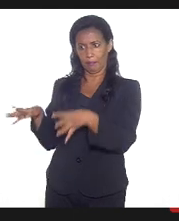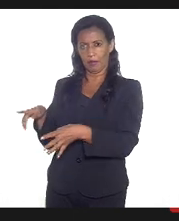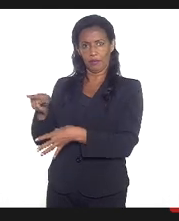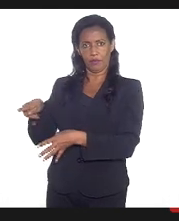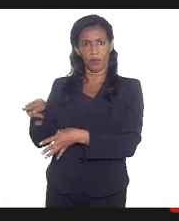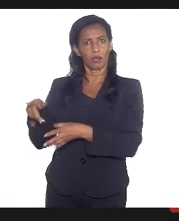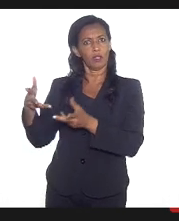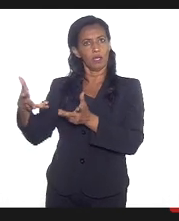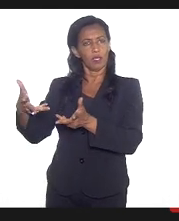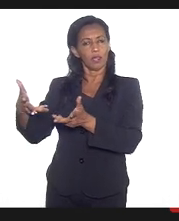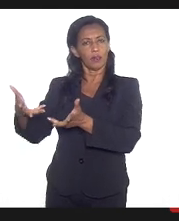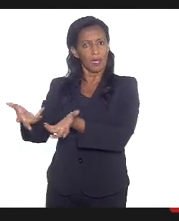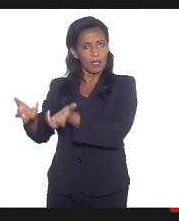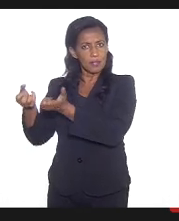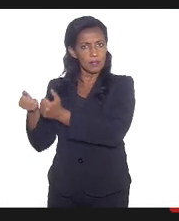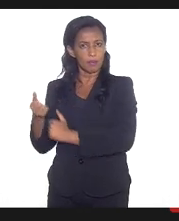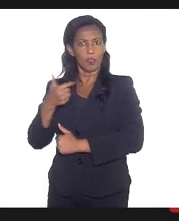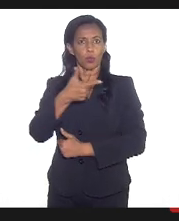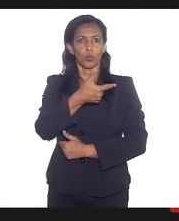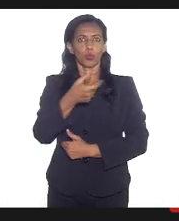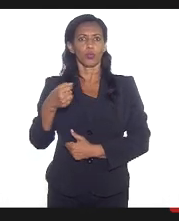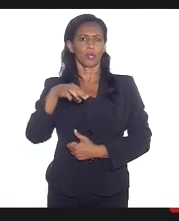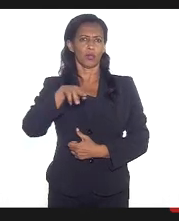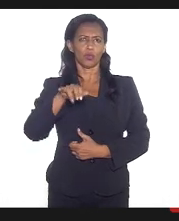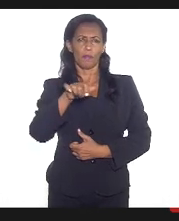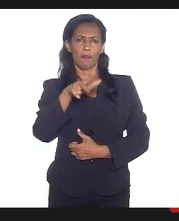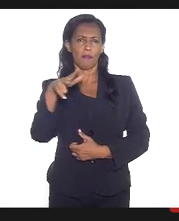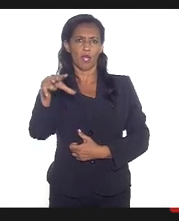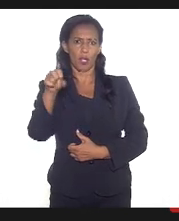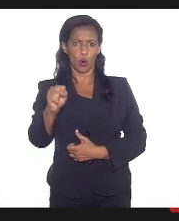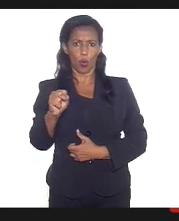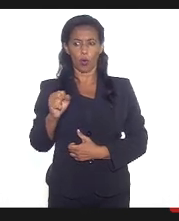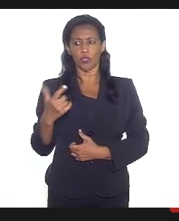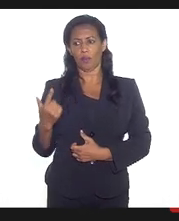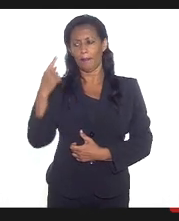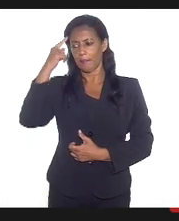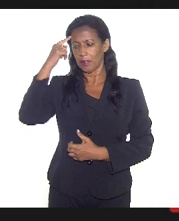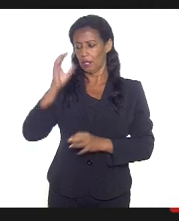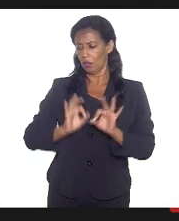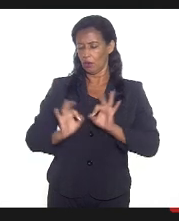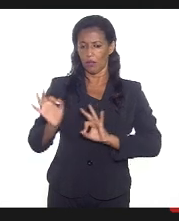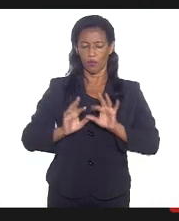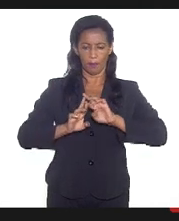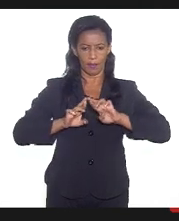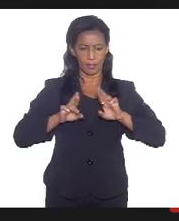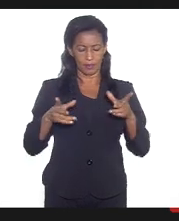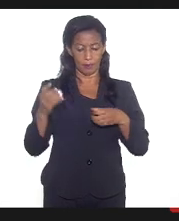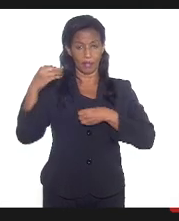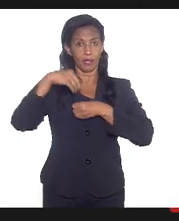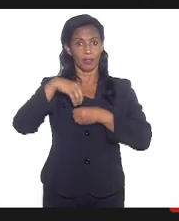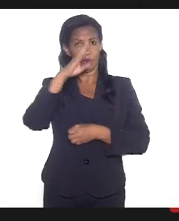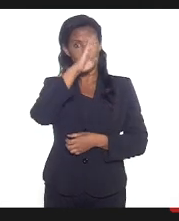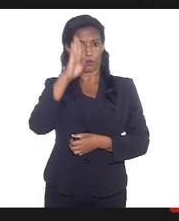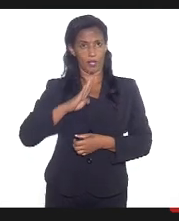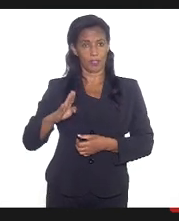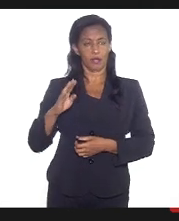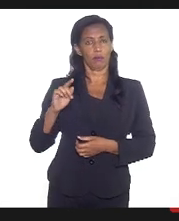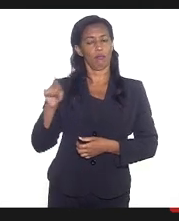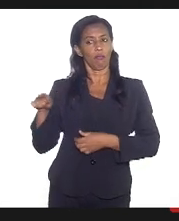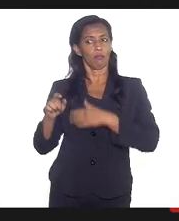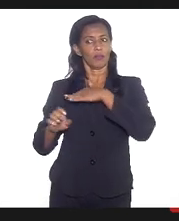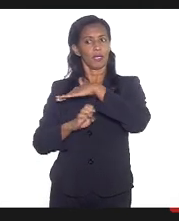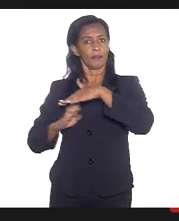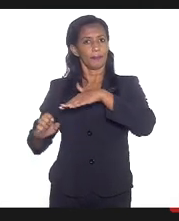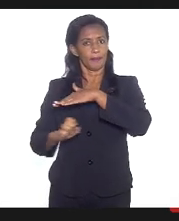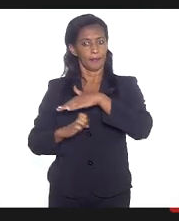recebendo 200 milhões, né? Vamos dizer assim, vamos pensar de uma forma mais simples. Aqui dentro do Brasil, essa empresa, né, aqui